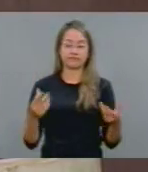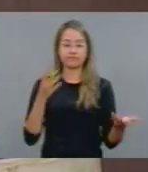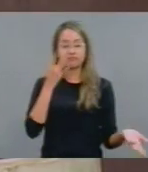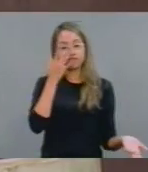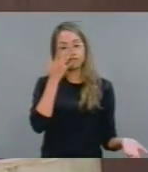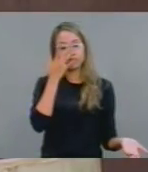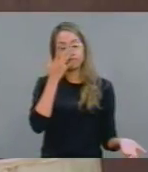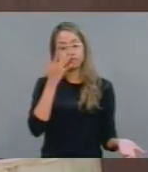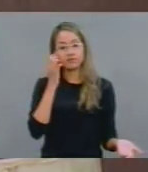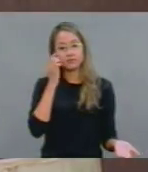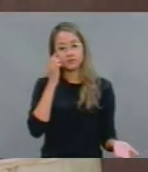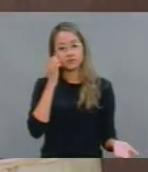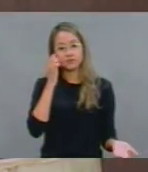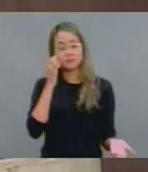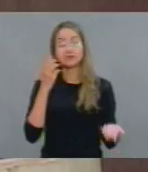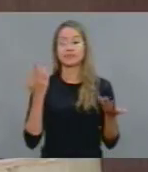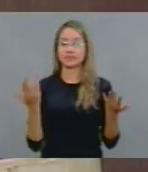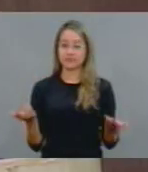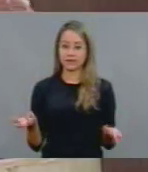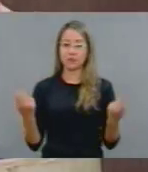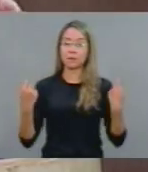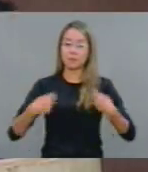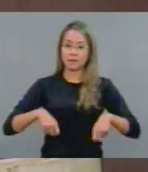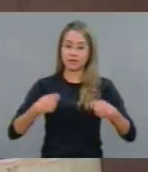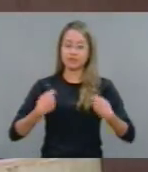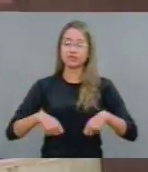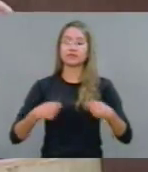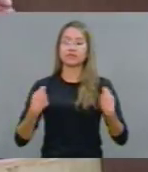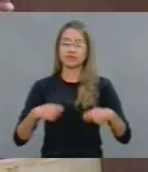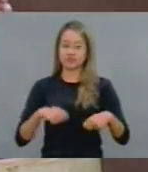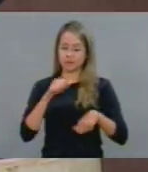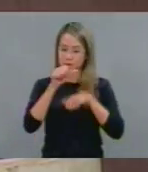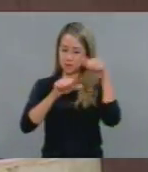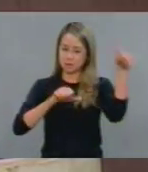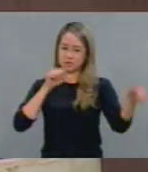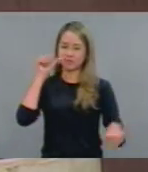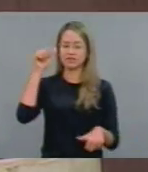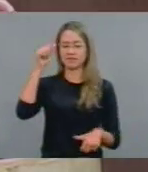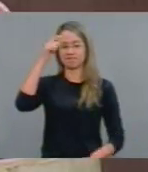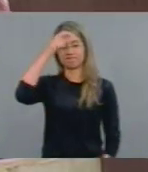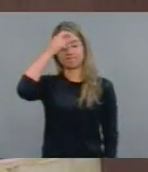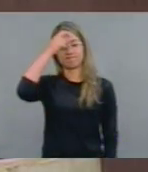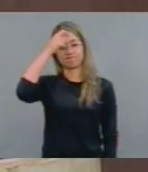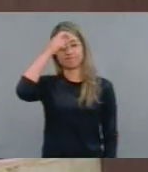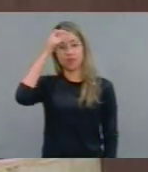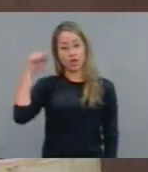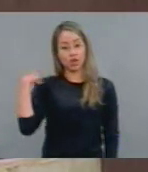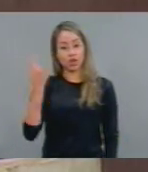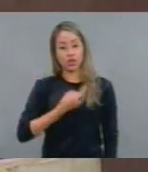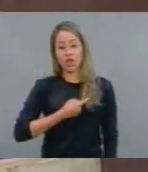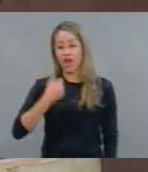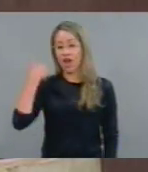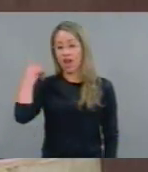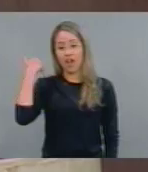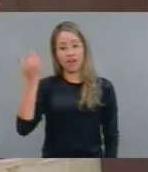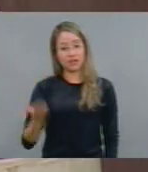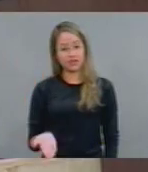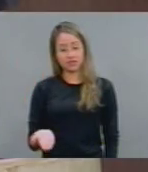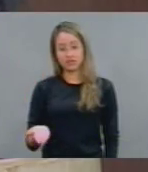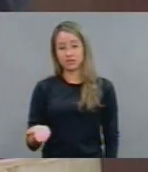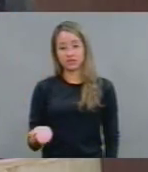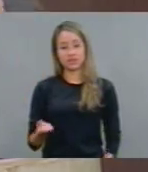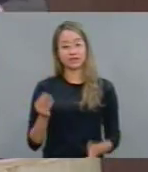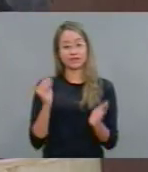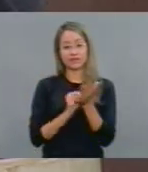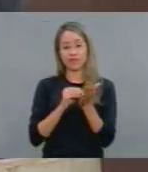romper. Portanto, nós ainda estamos amargando a ausência